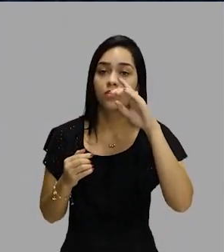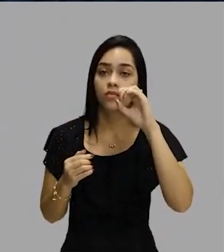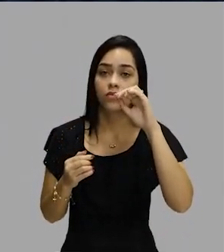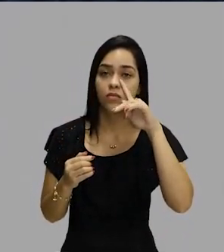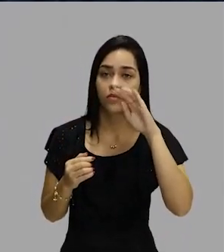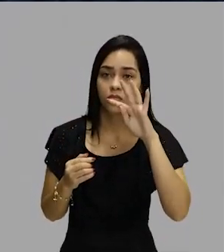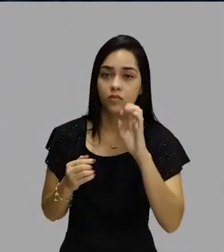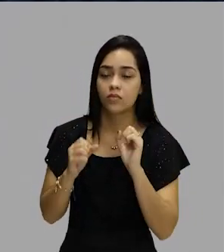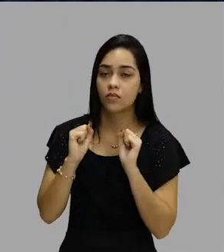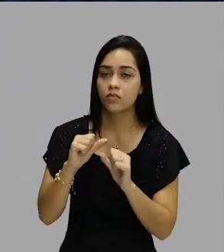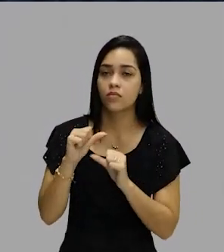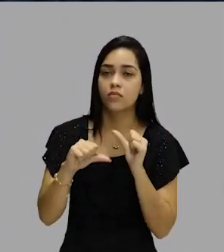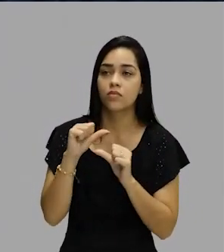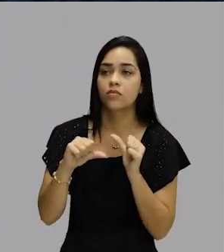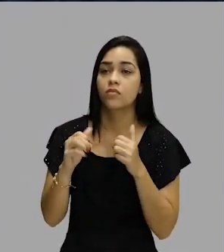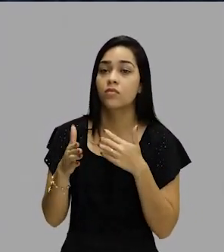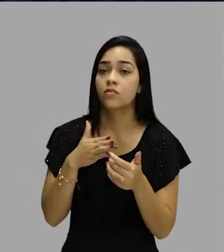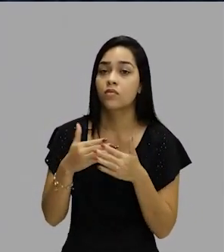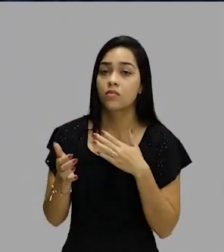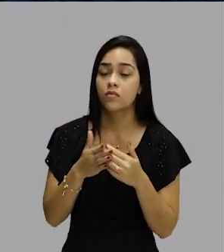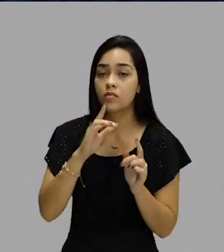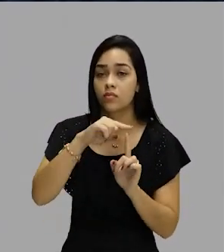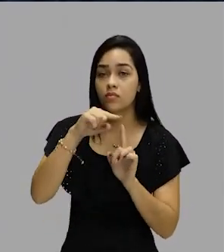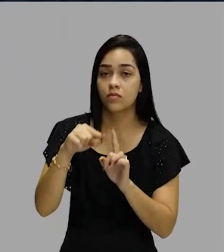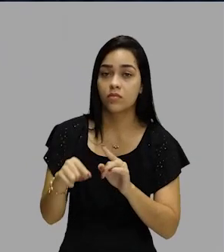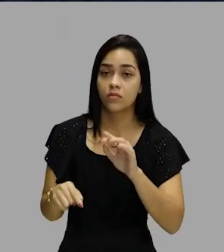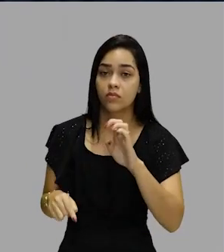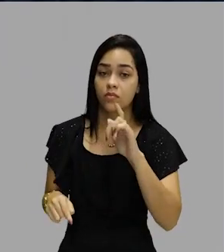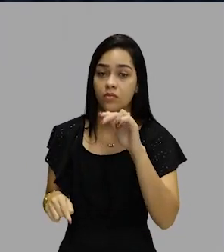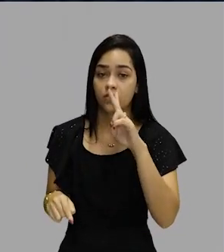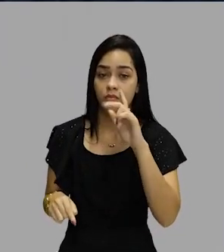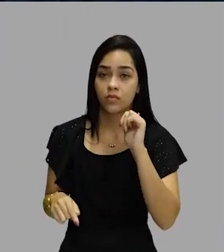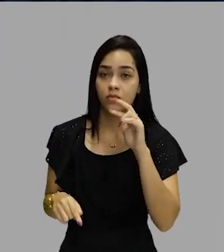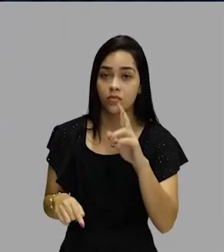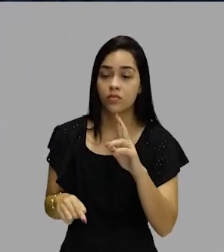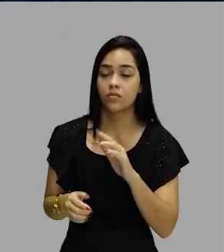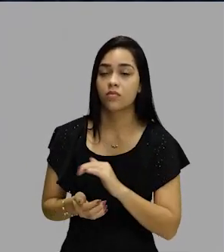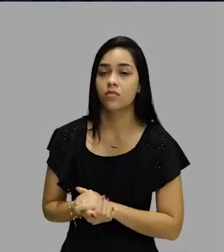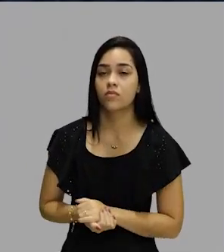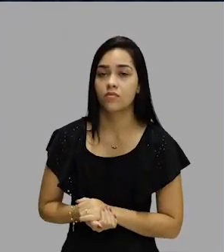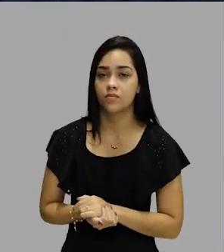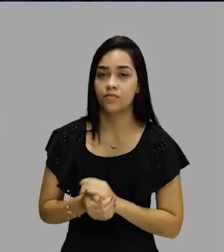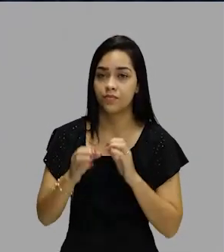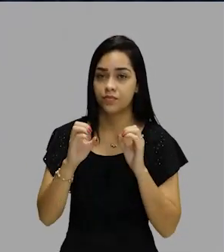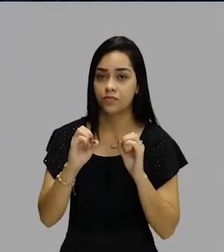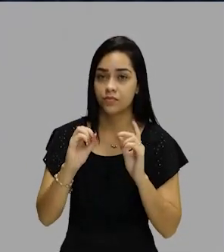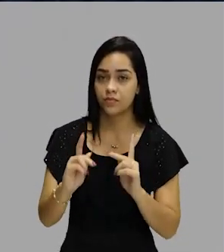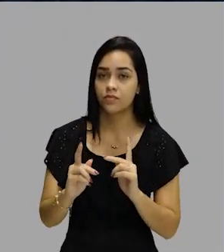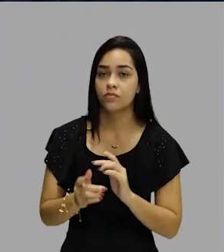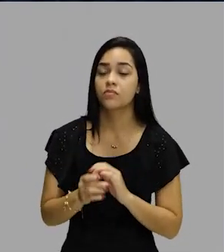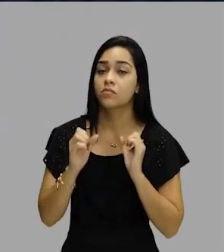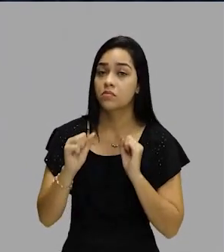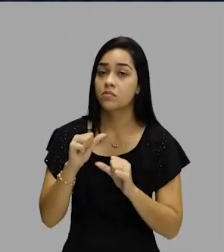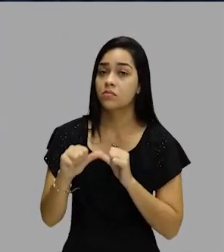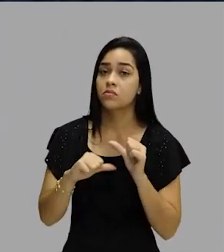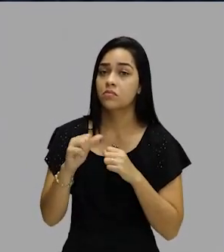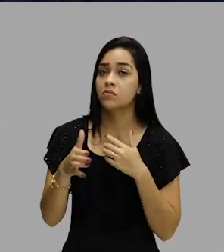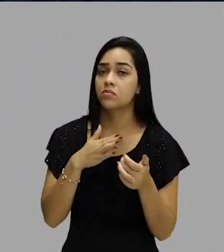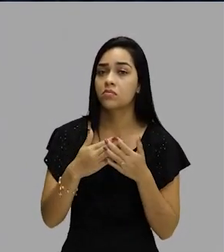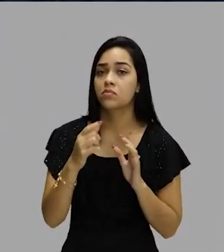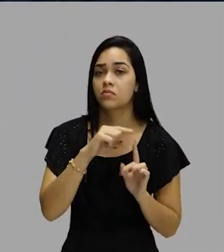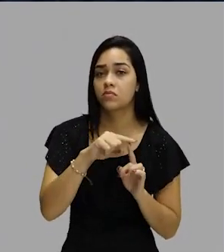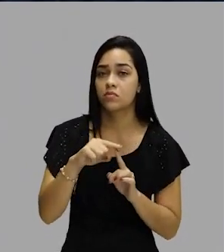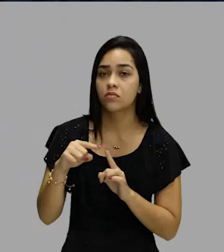consegue se transformar em qualquer tipo celular sanguíneo, ok? Ela se transforma em qualquer